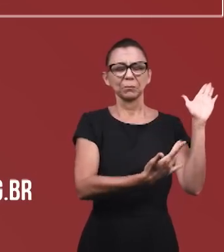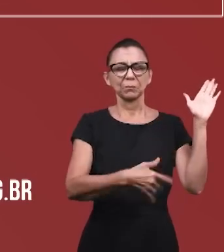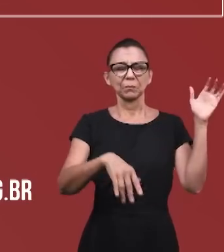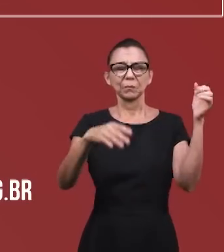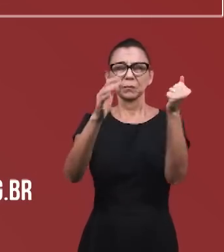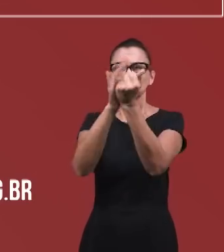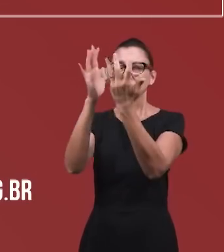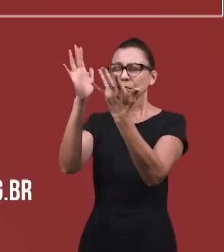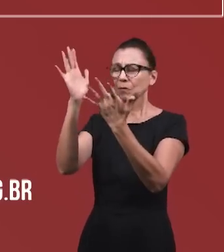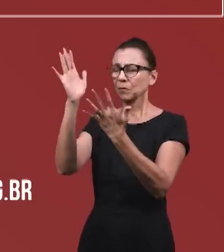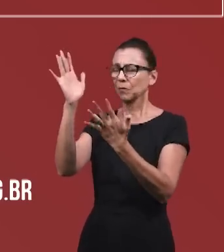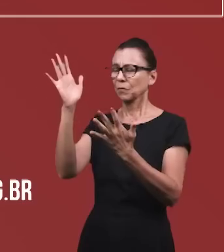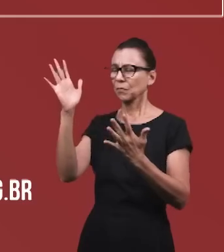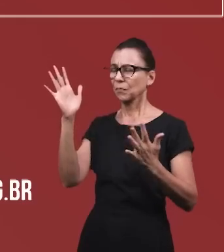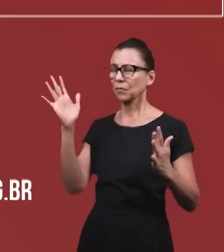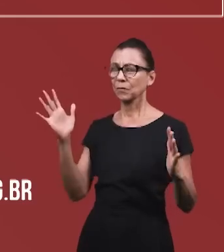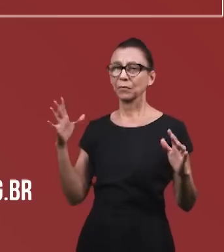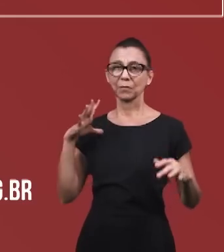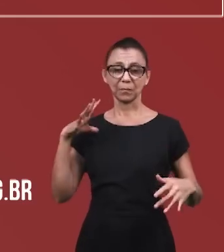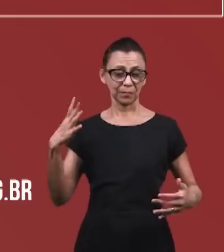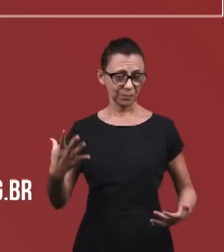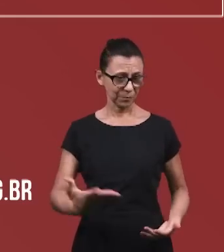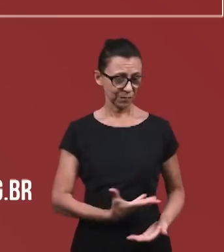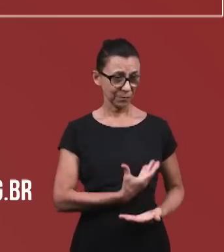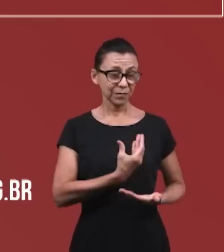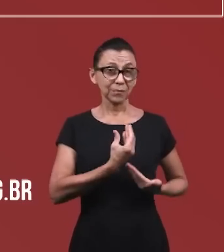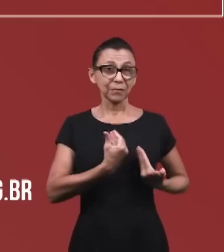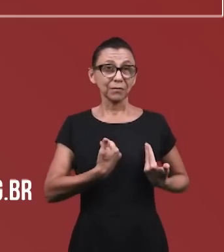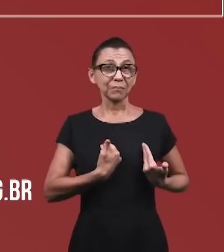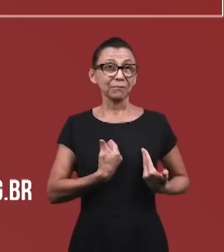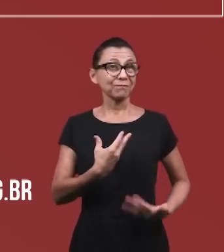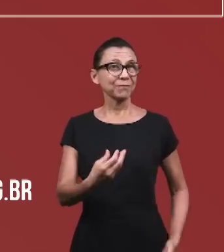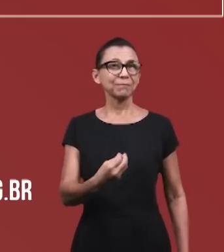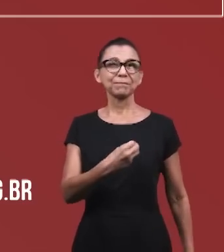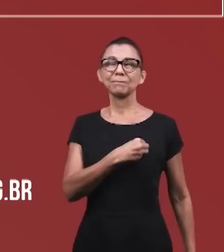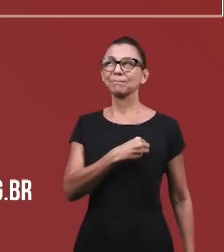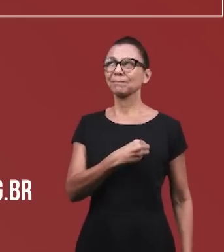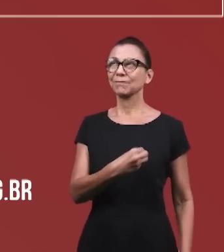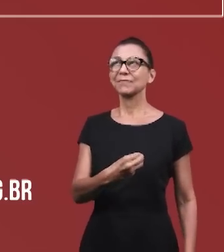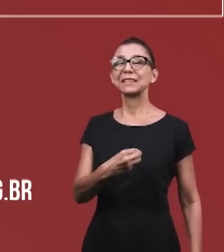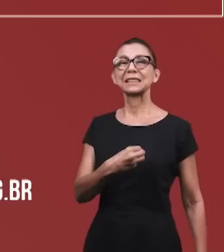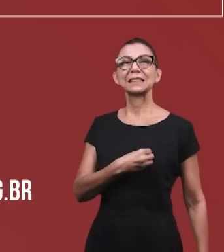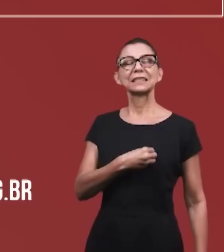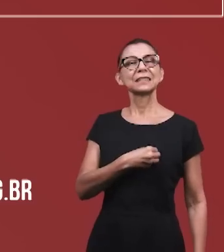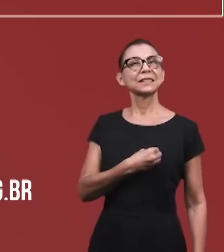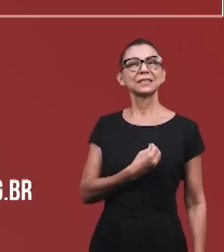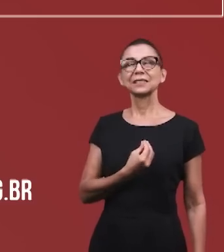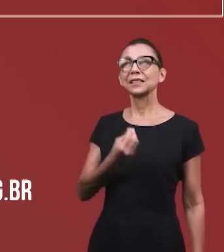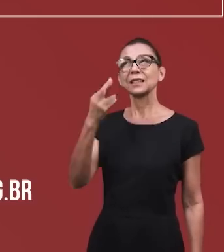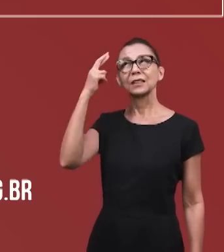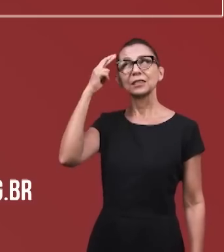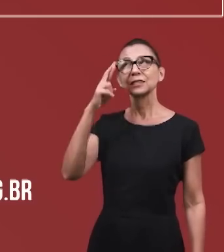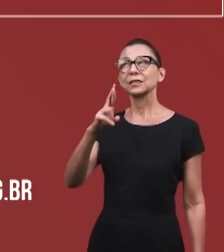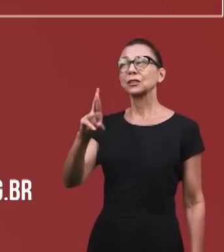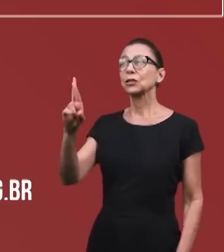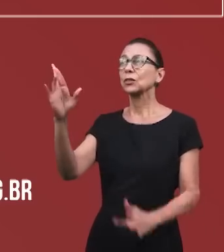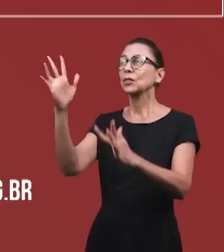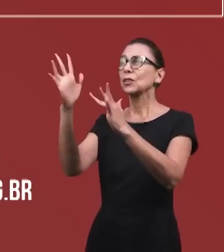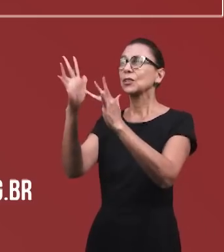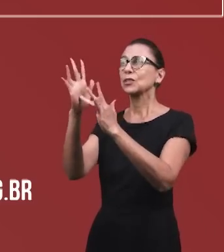meu Salvador. Já me lavou teu sangue